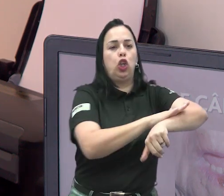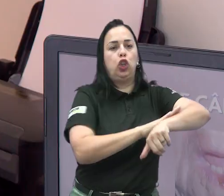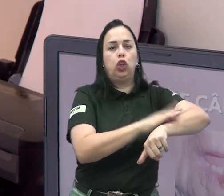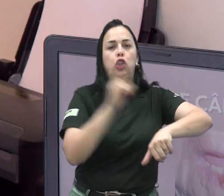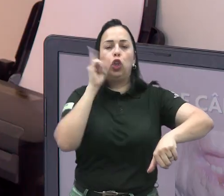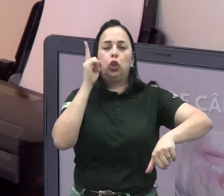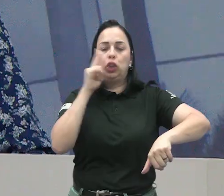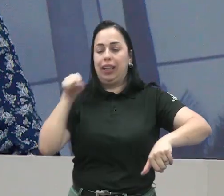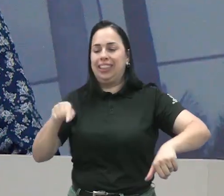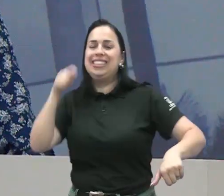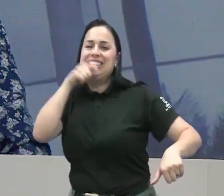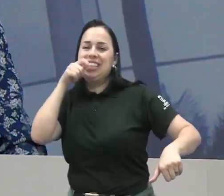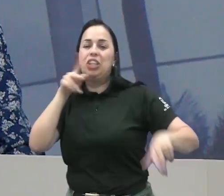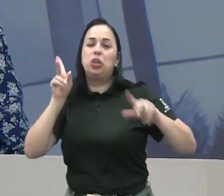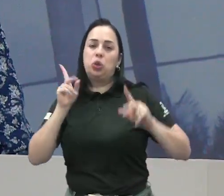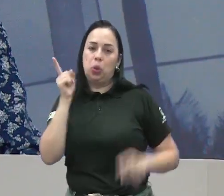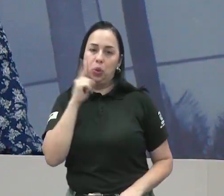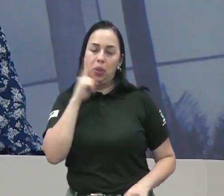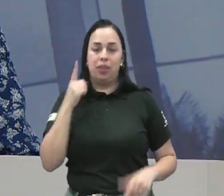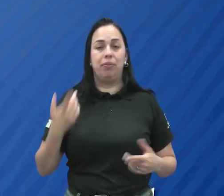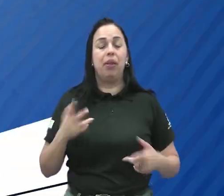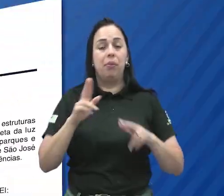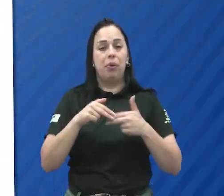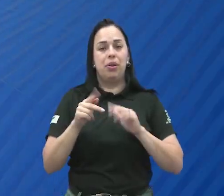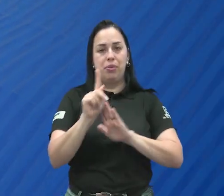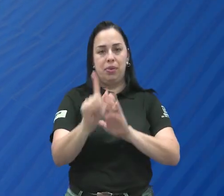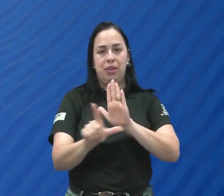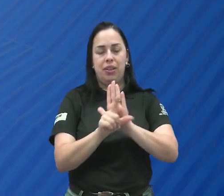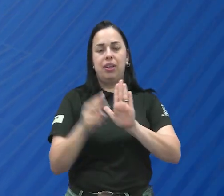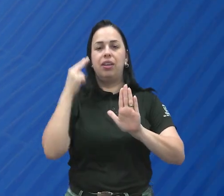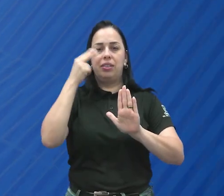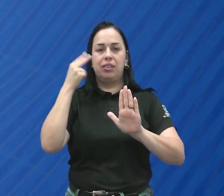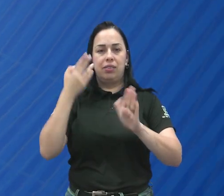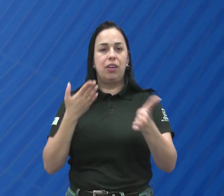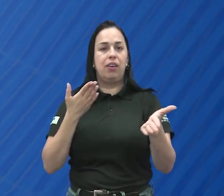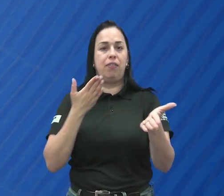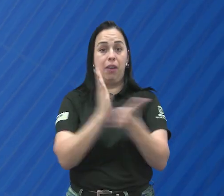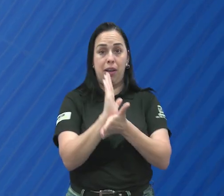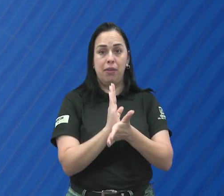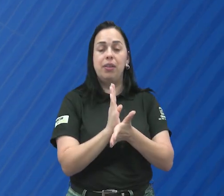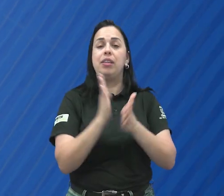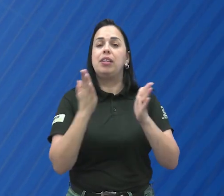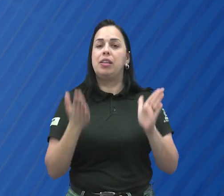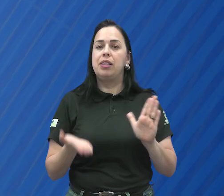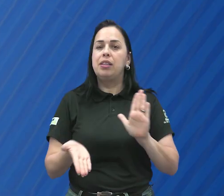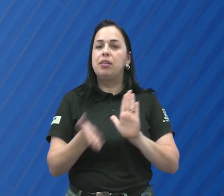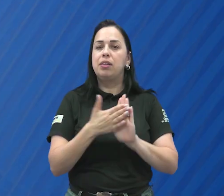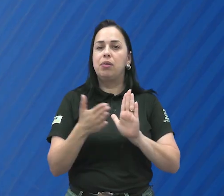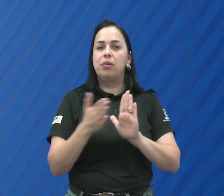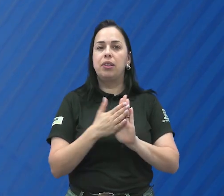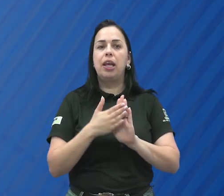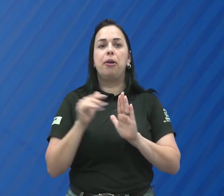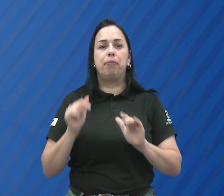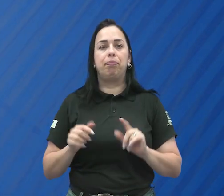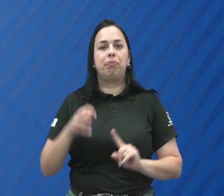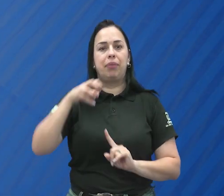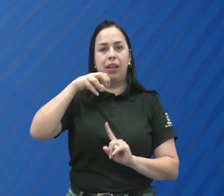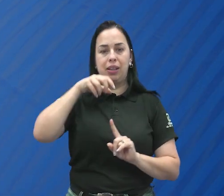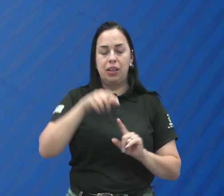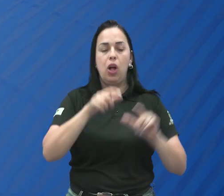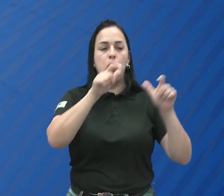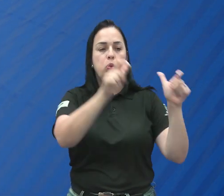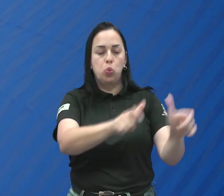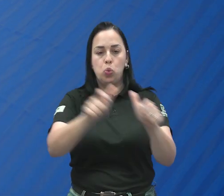dias, mais de uma vez ao dia. O vereador Rogério da Cazem apresentou um projeto que foi aprovado na Câmara para a instalação de coberturas